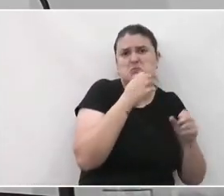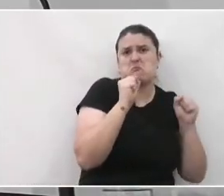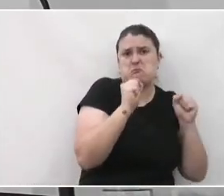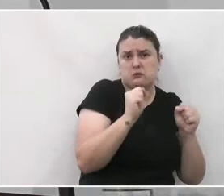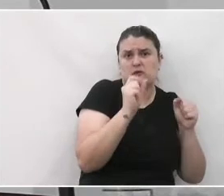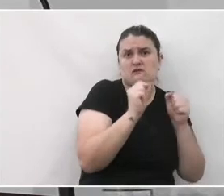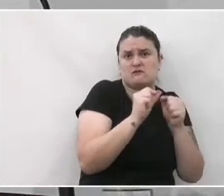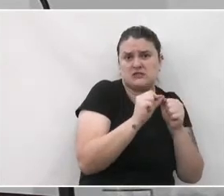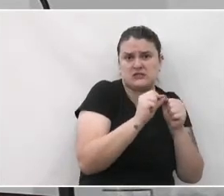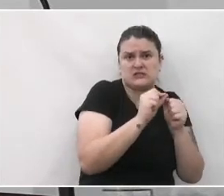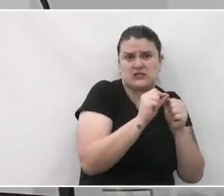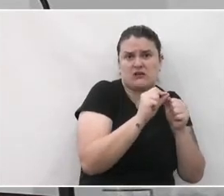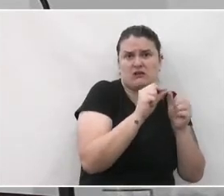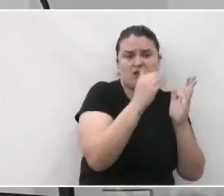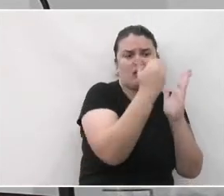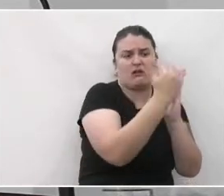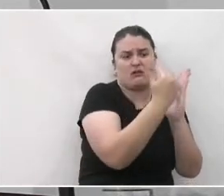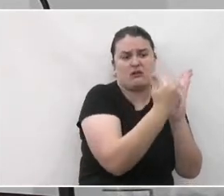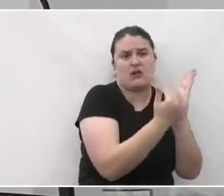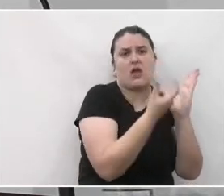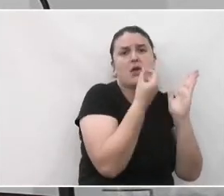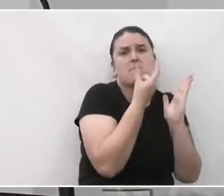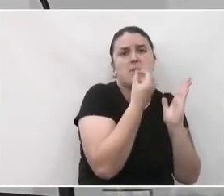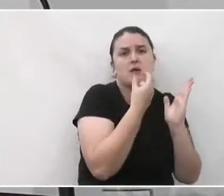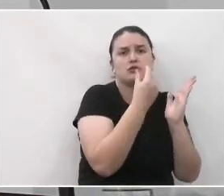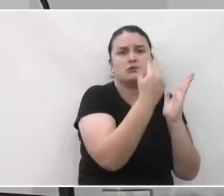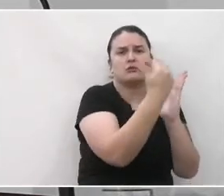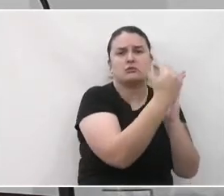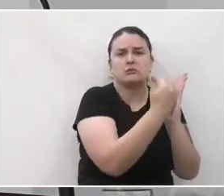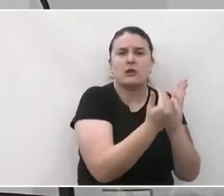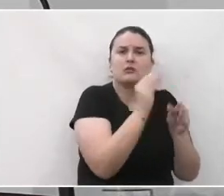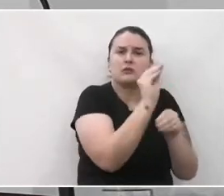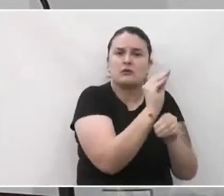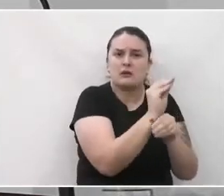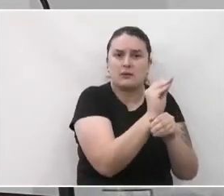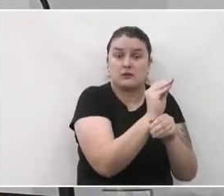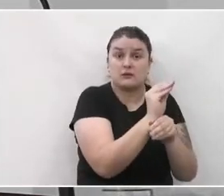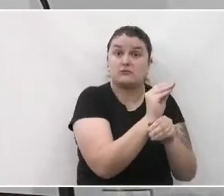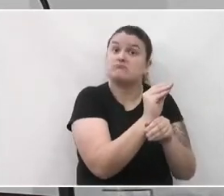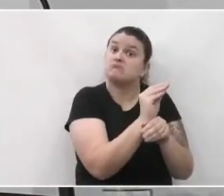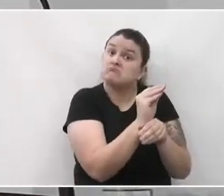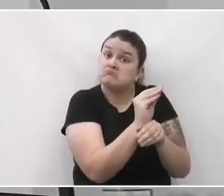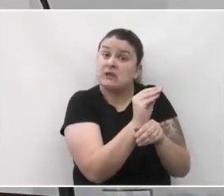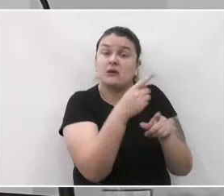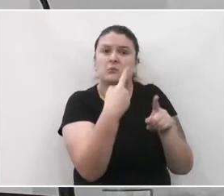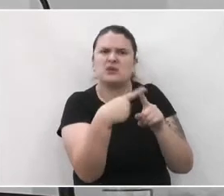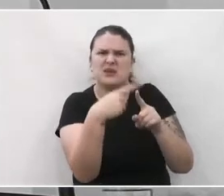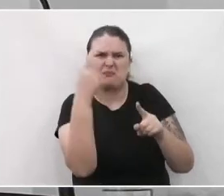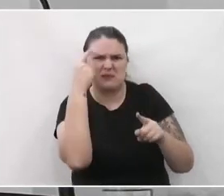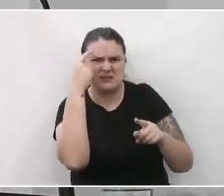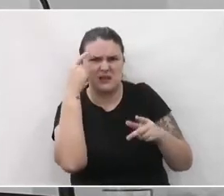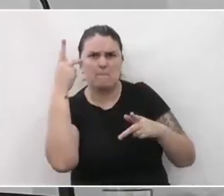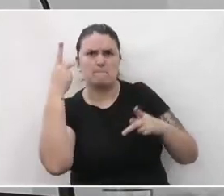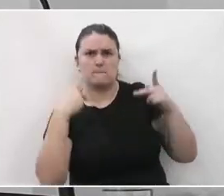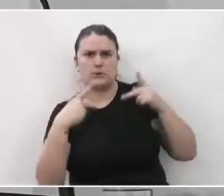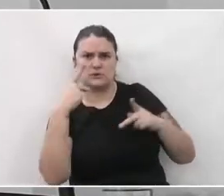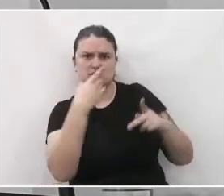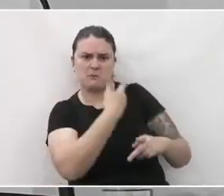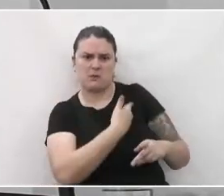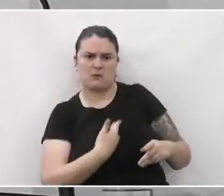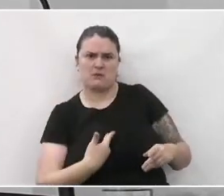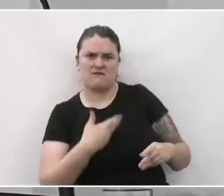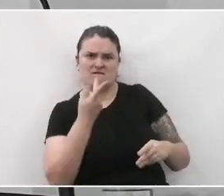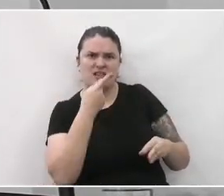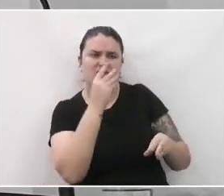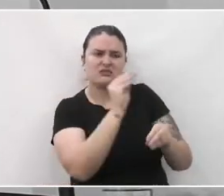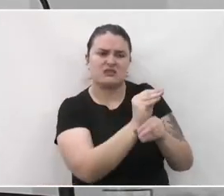prescrição de um tratamento, né? Porque nós não podemos falar em política pública quando nós falamos do tratamento